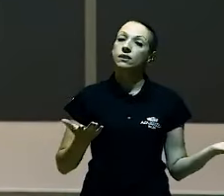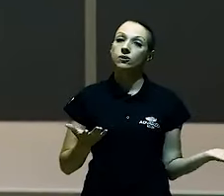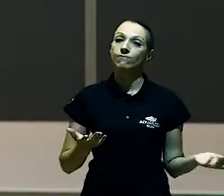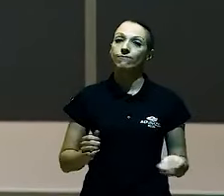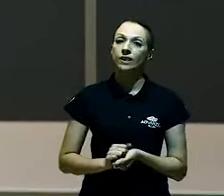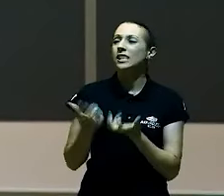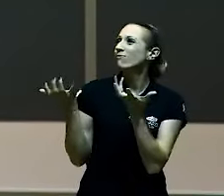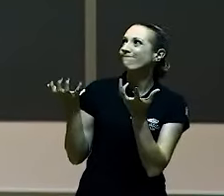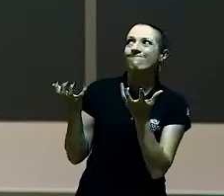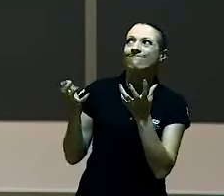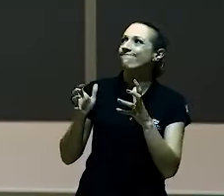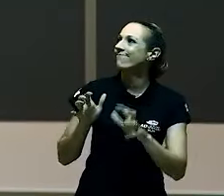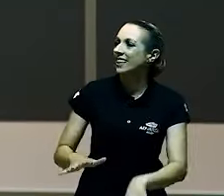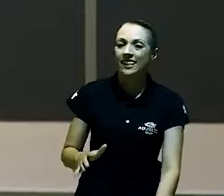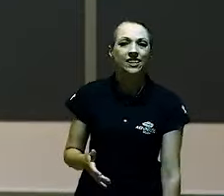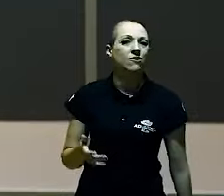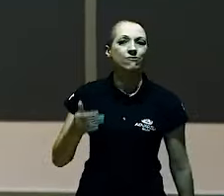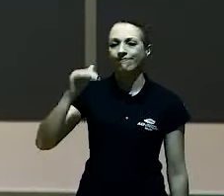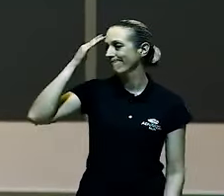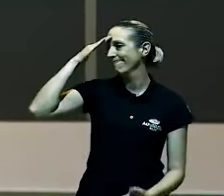sua misericórdia com Nínive.